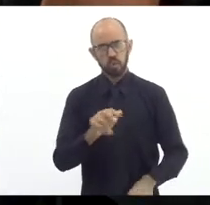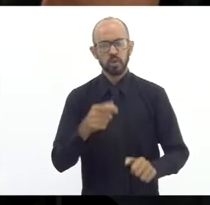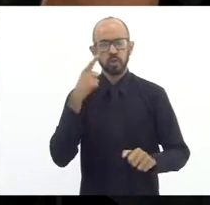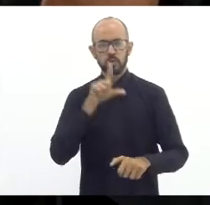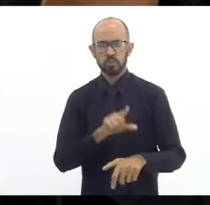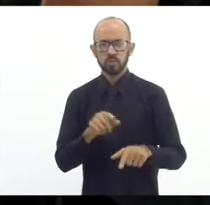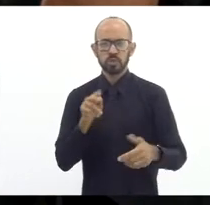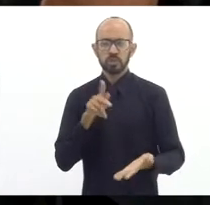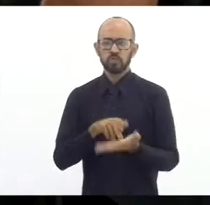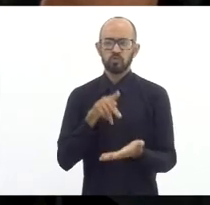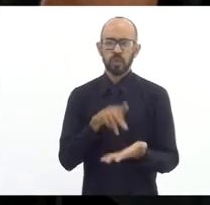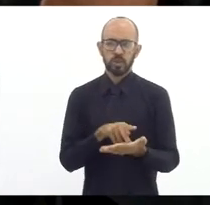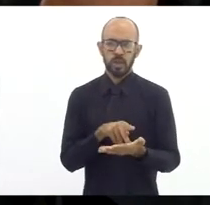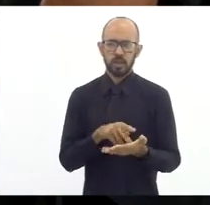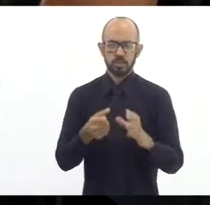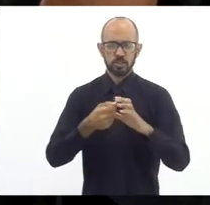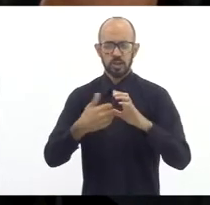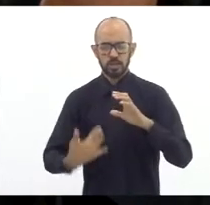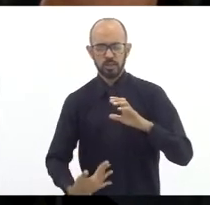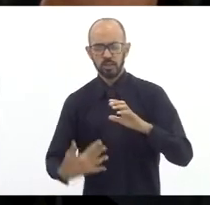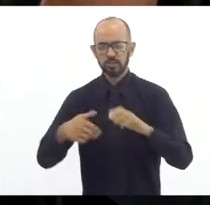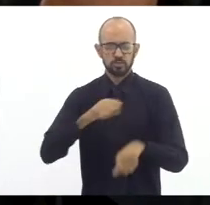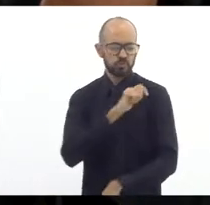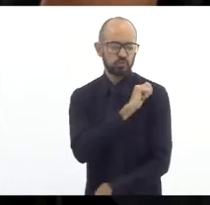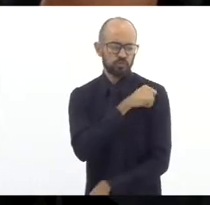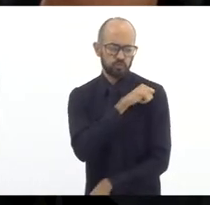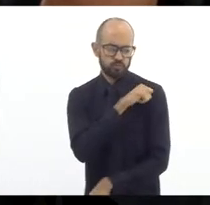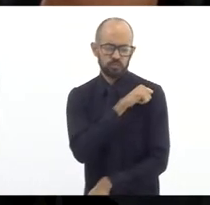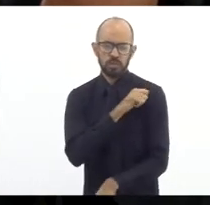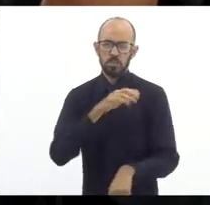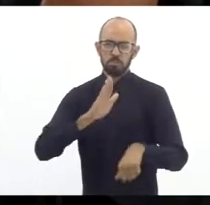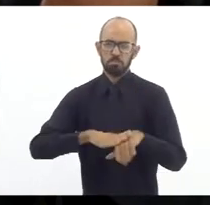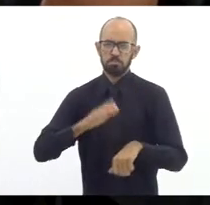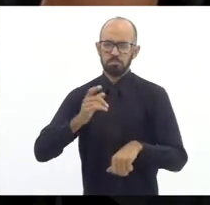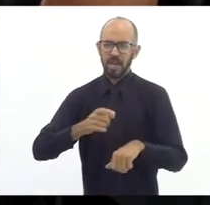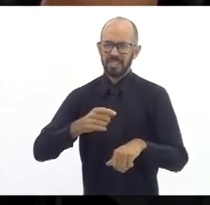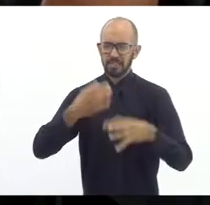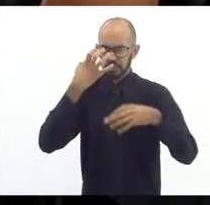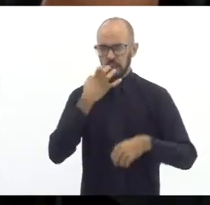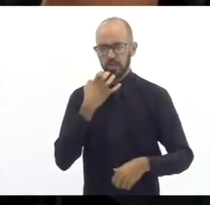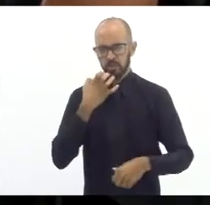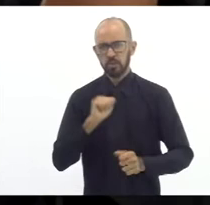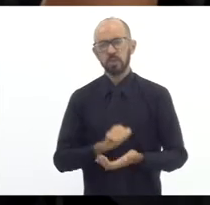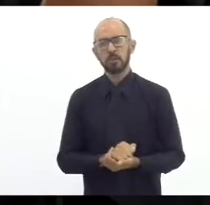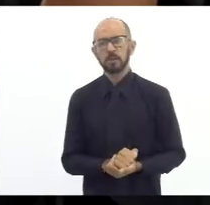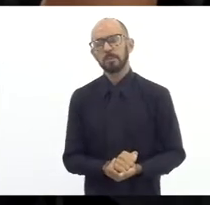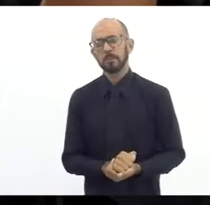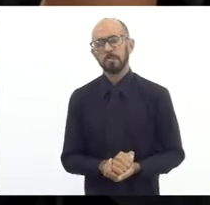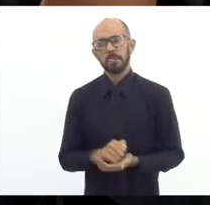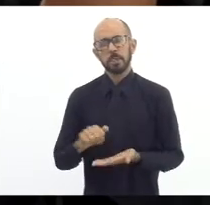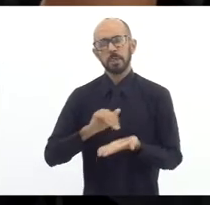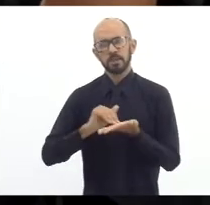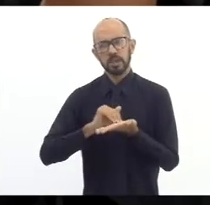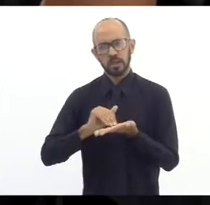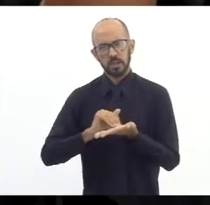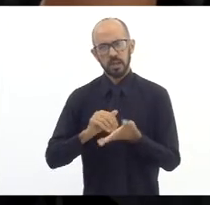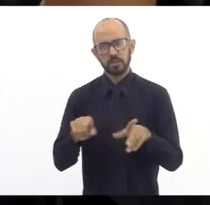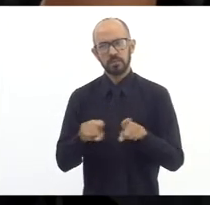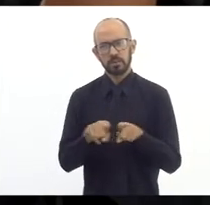fato esse aspecto fiscalizatório mais sólido, mais concreto. E do ponto de vista da secretaria, é um